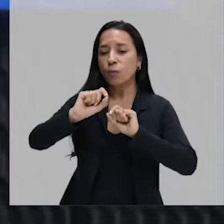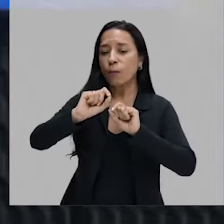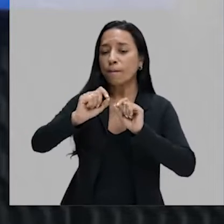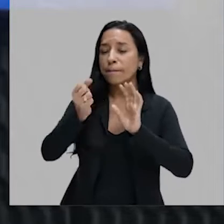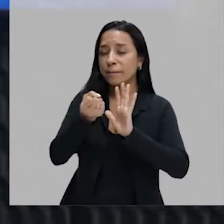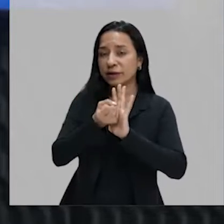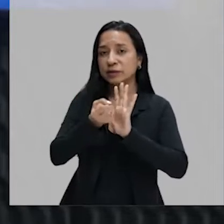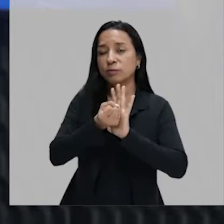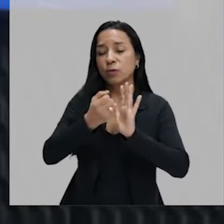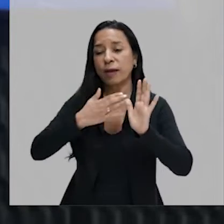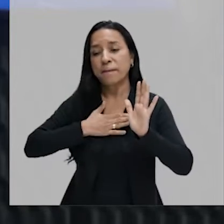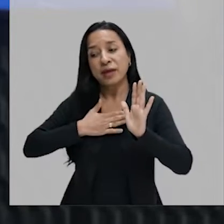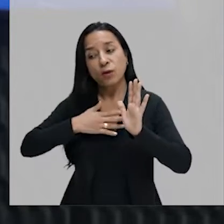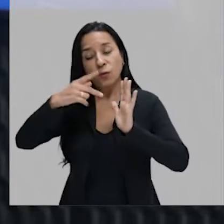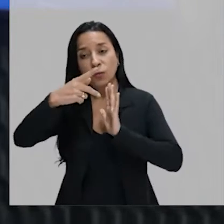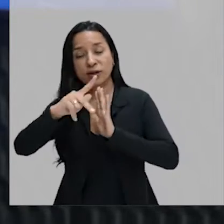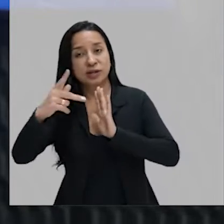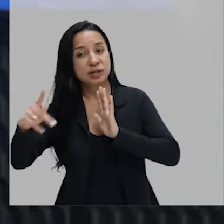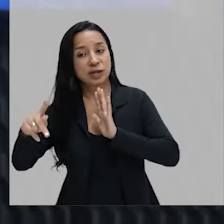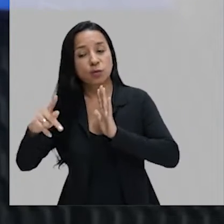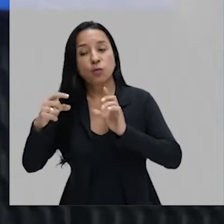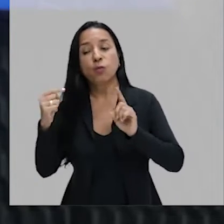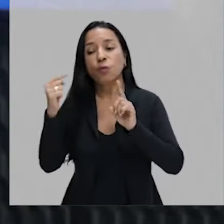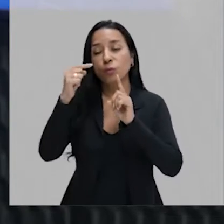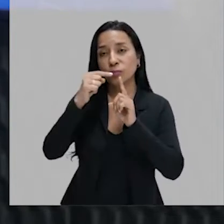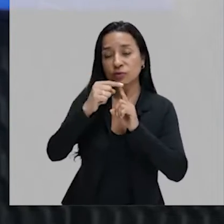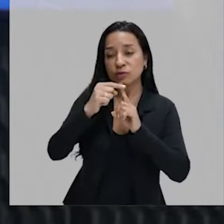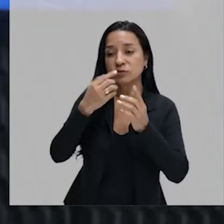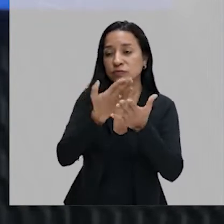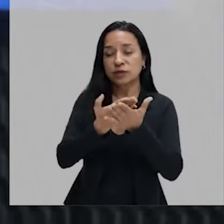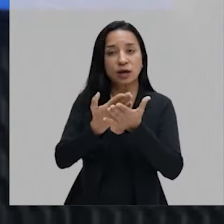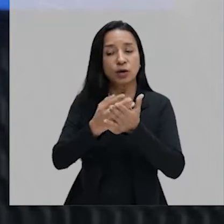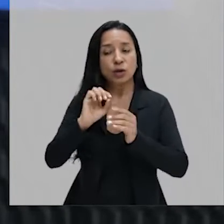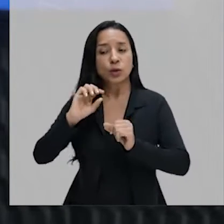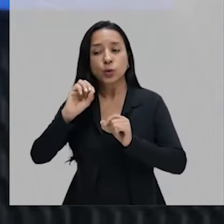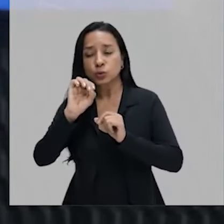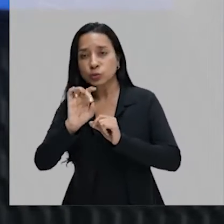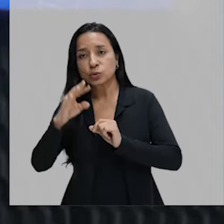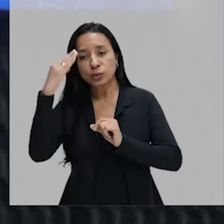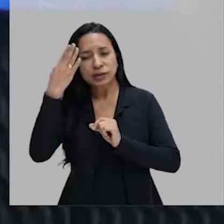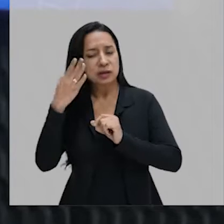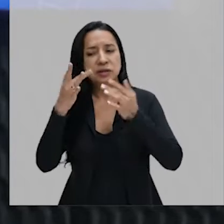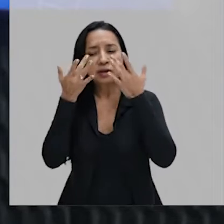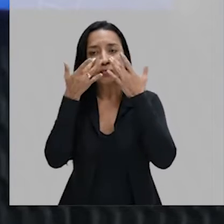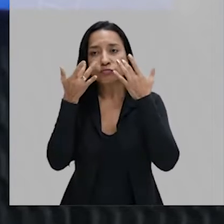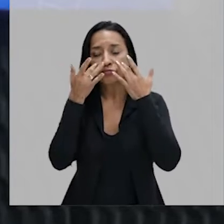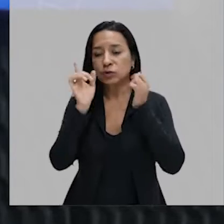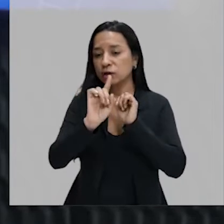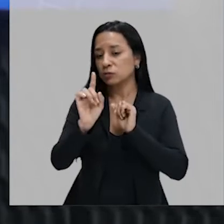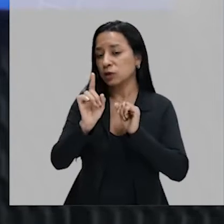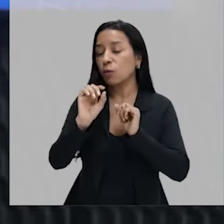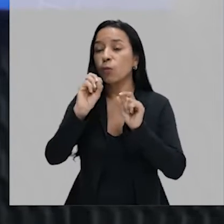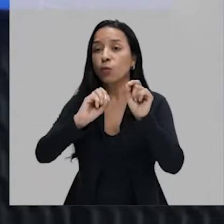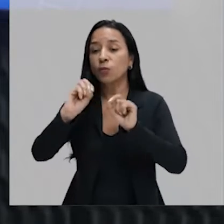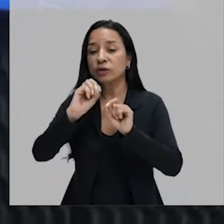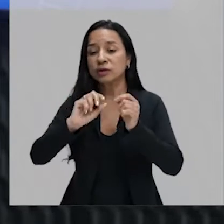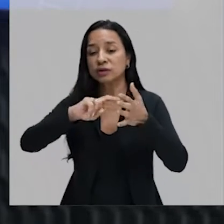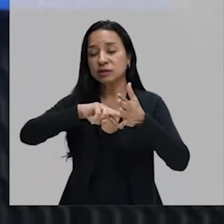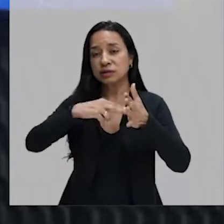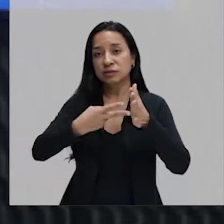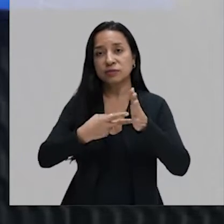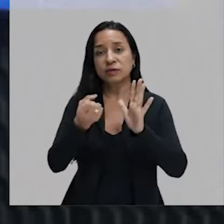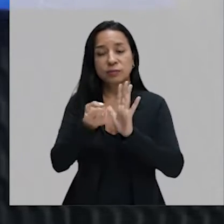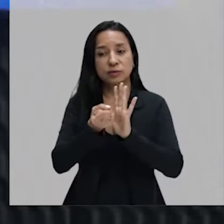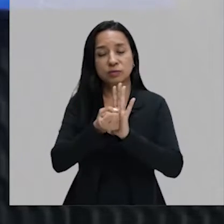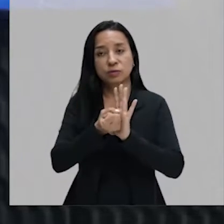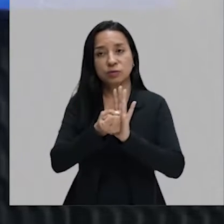O objetivo da aula não é só compreender o que é patrimônio cultural no que trata de teatro, no que tange a teatro, mas entender que patrimônio